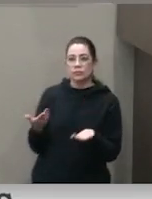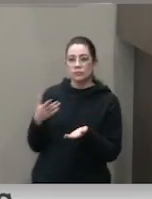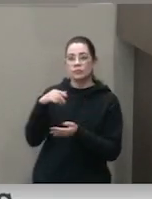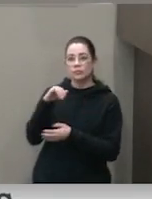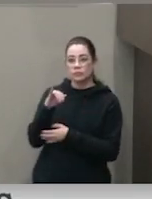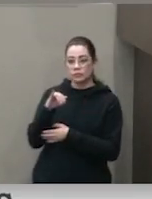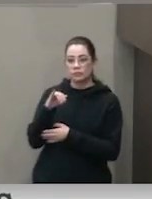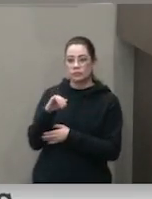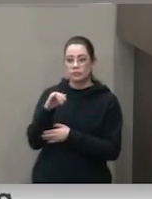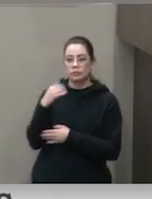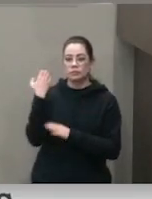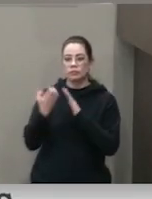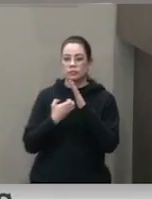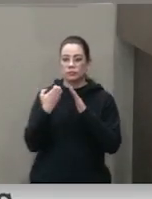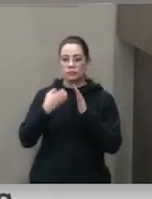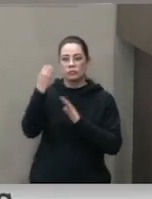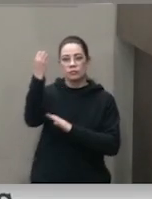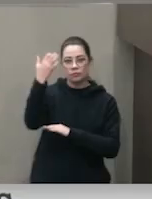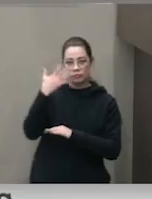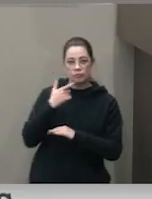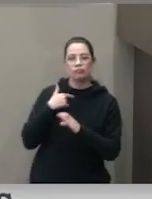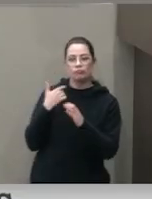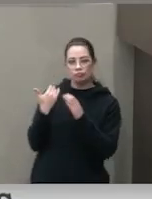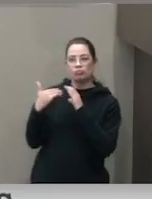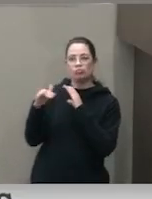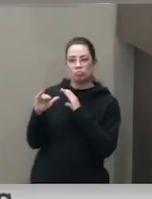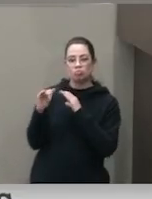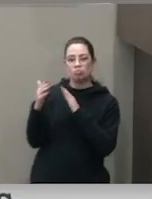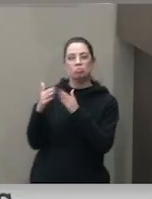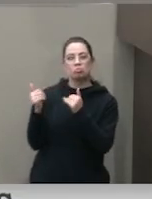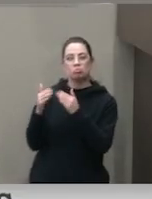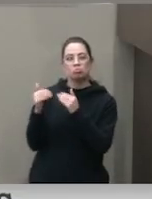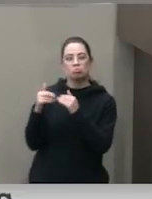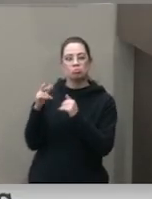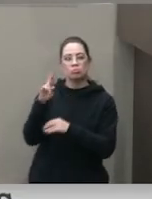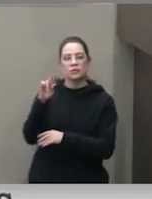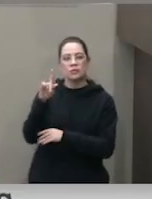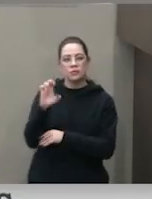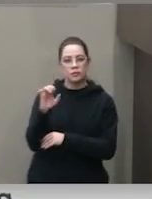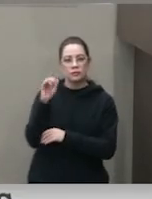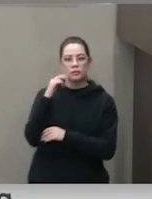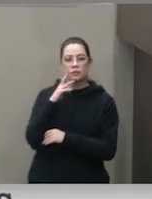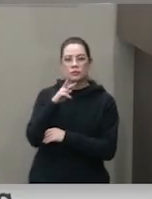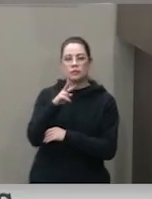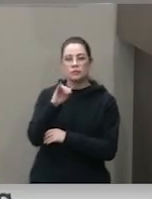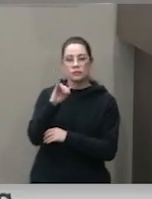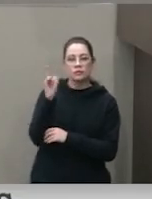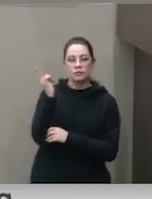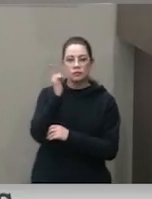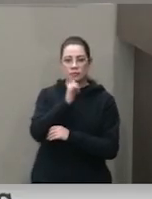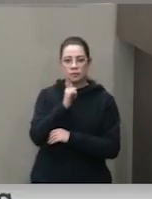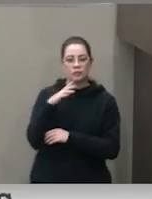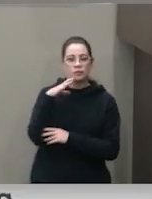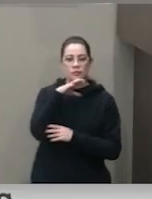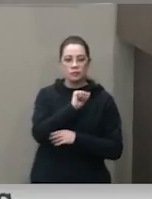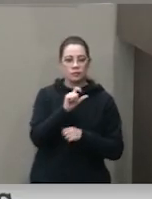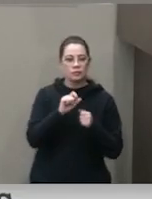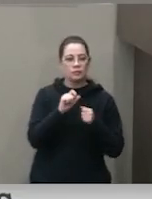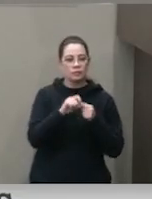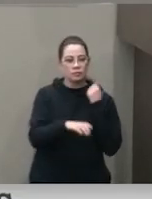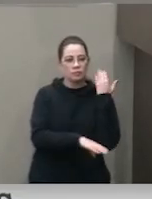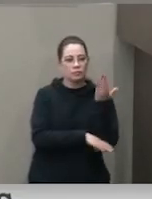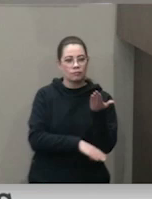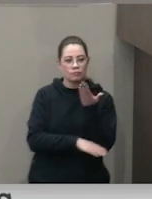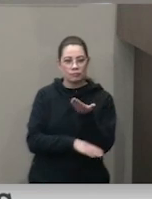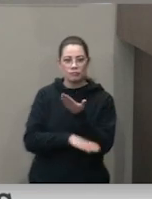resultados muitas vezes, né? Então, de repente, eu iria encaminhar os nossos pedidos para a RGE para ver se a gente conseguiria, com mais agilidade e mais rapidez, aí, fazer essas podas